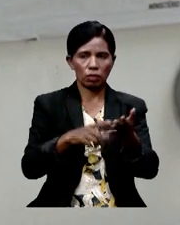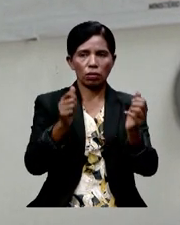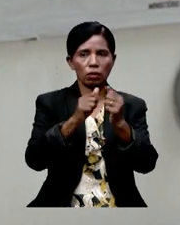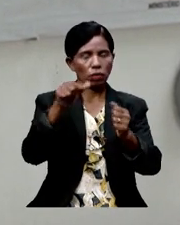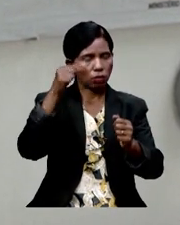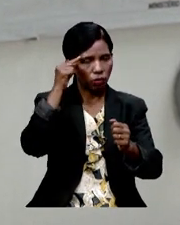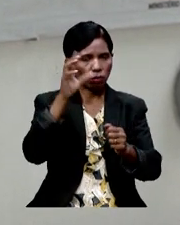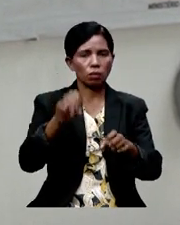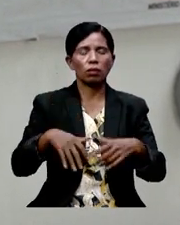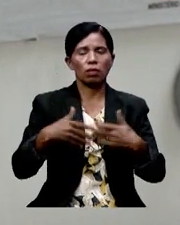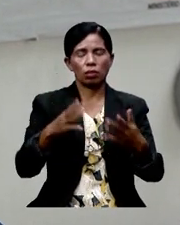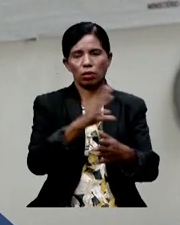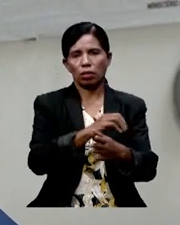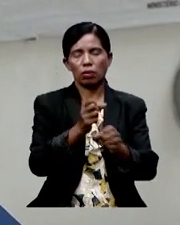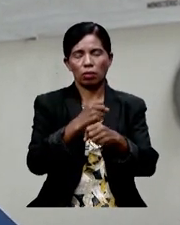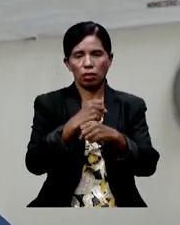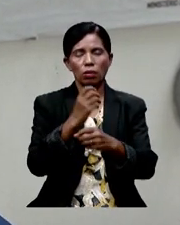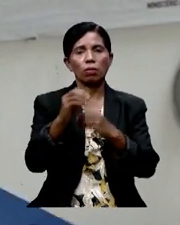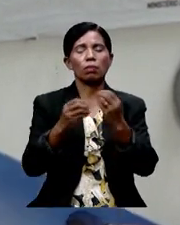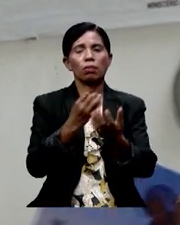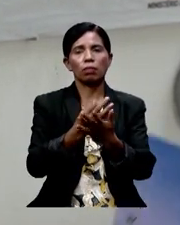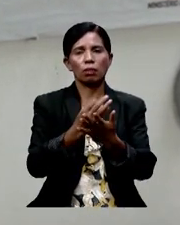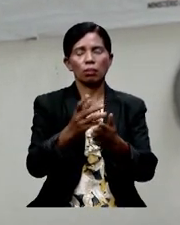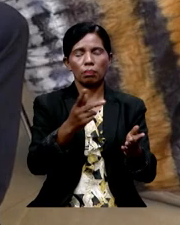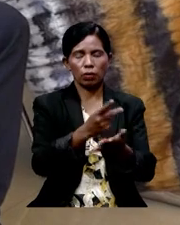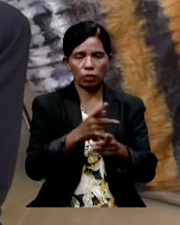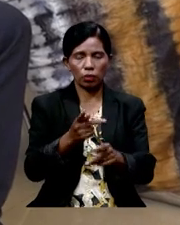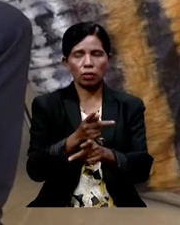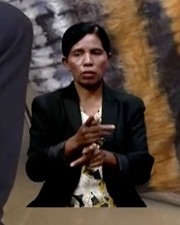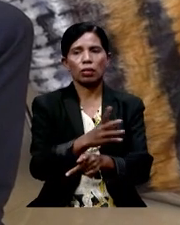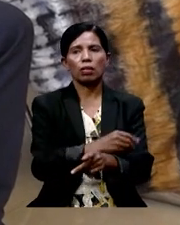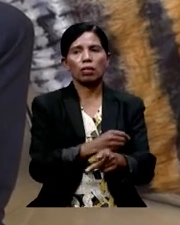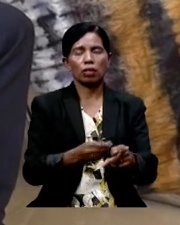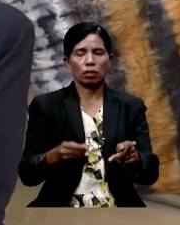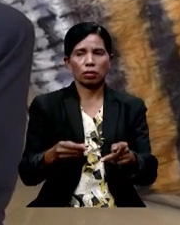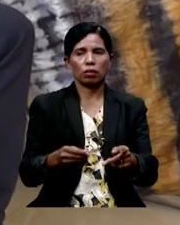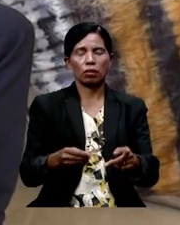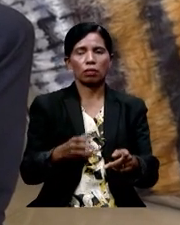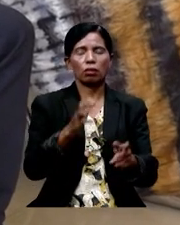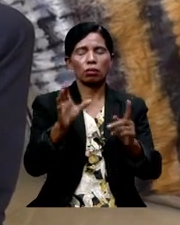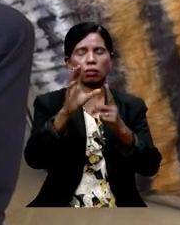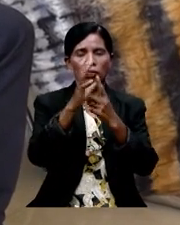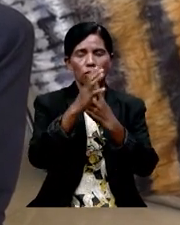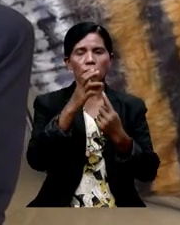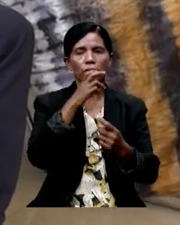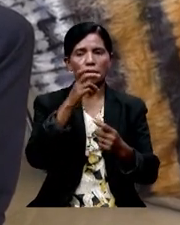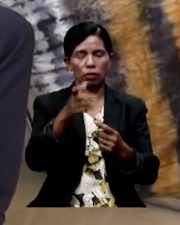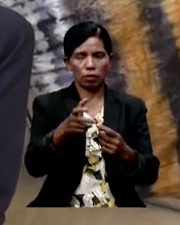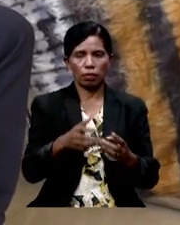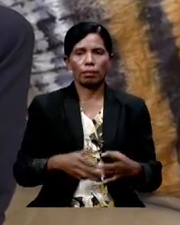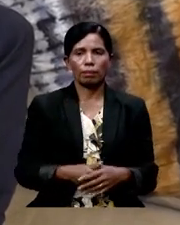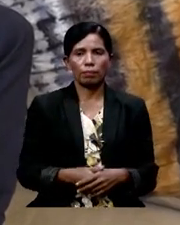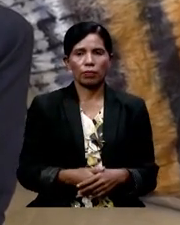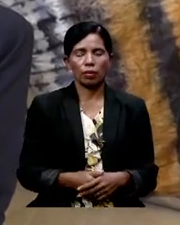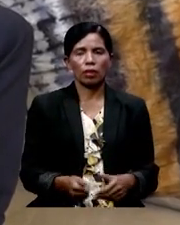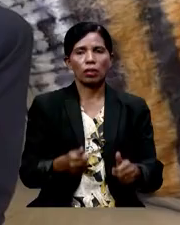o mecanismo na opção de financiamento da proteção social e a Centro Cultura Português Jorge Sampaio Dilis está aí. Tu e